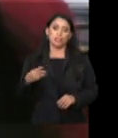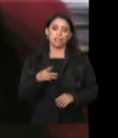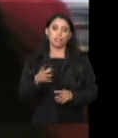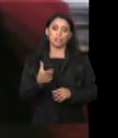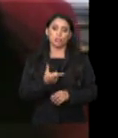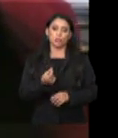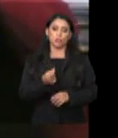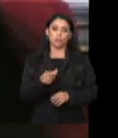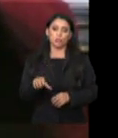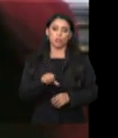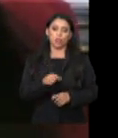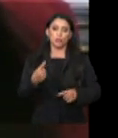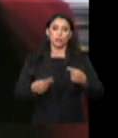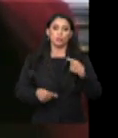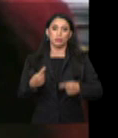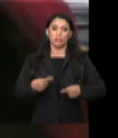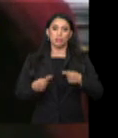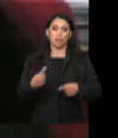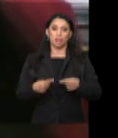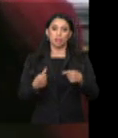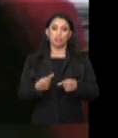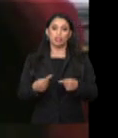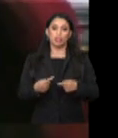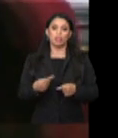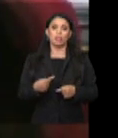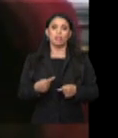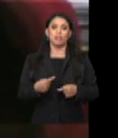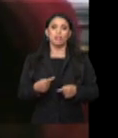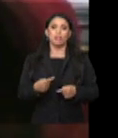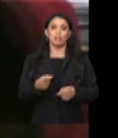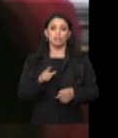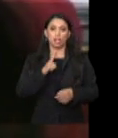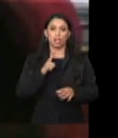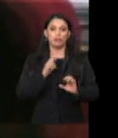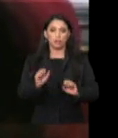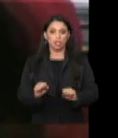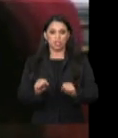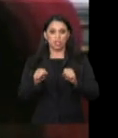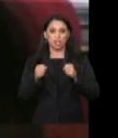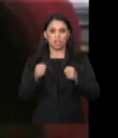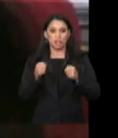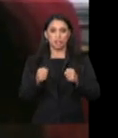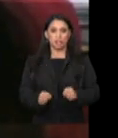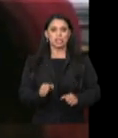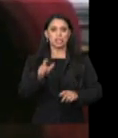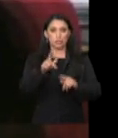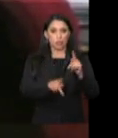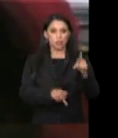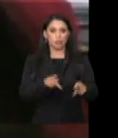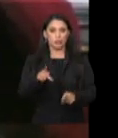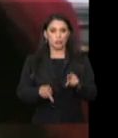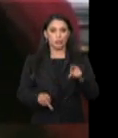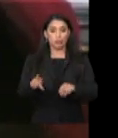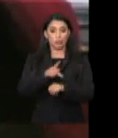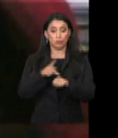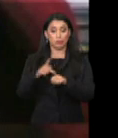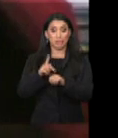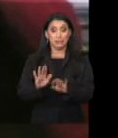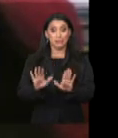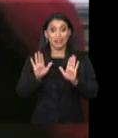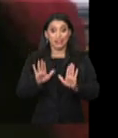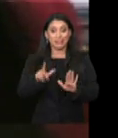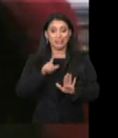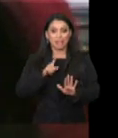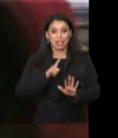nacional da população em situação de rua que fortaleceu a visibilidade dessa população no país mas há uma necessidade